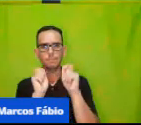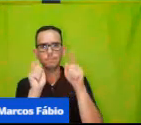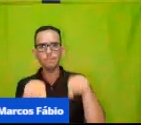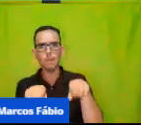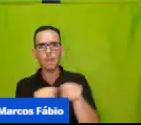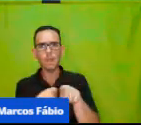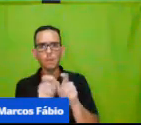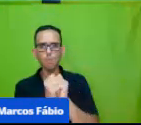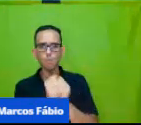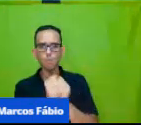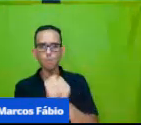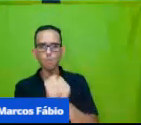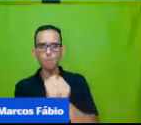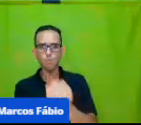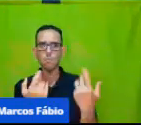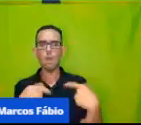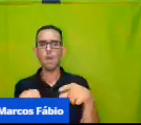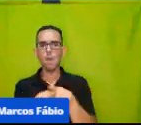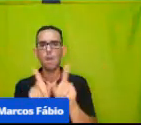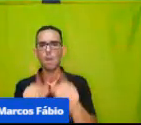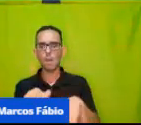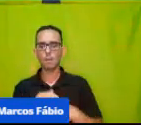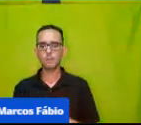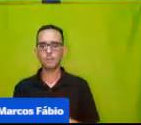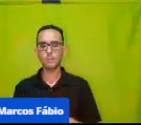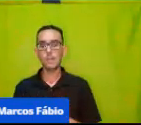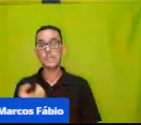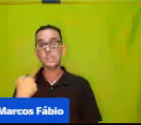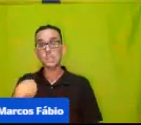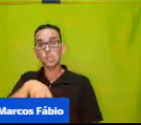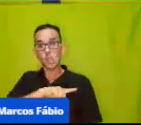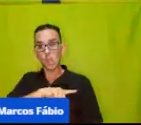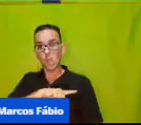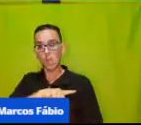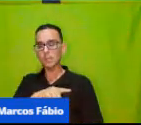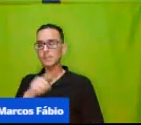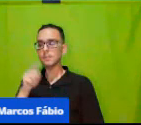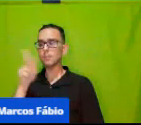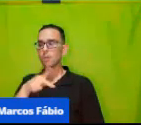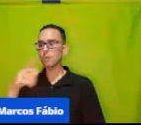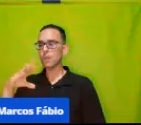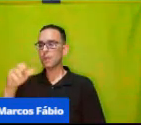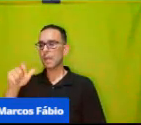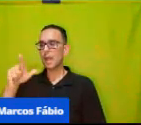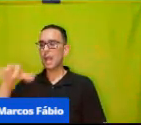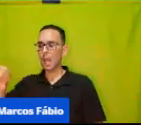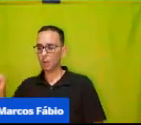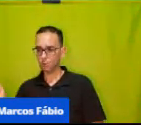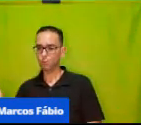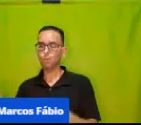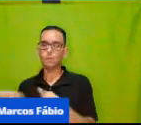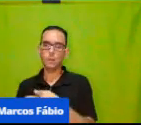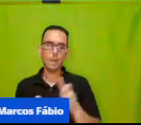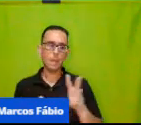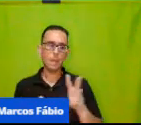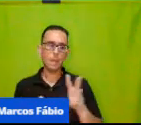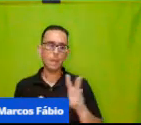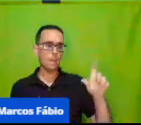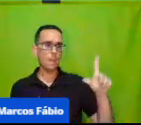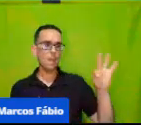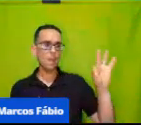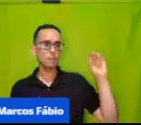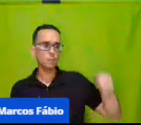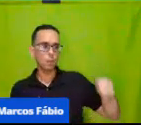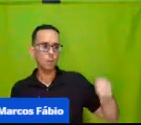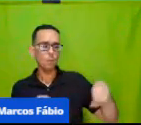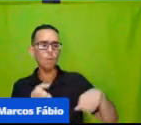como ele foi feito. Nós, como o Carlos disse lá no começo, e o professor Elton também, nós tivemos o ano passado já um ano